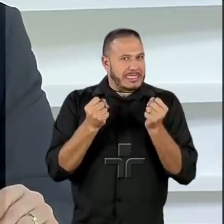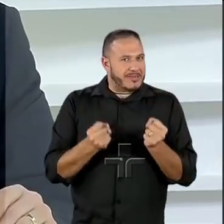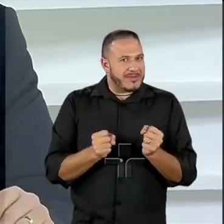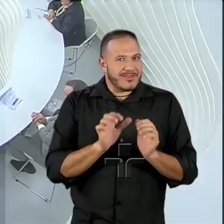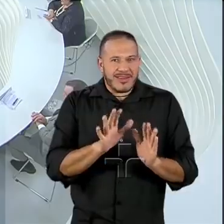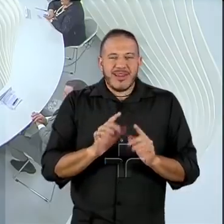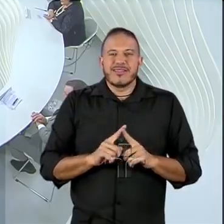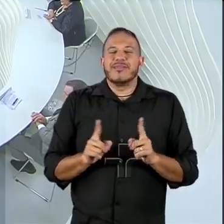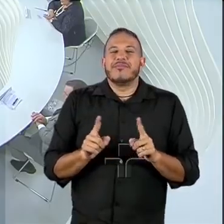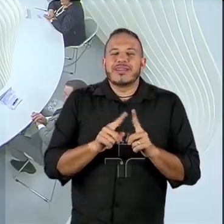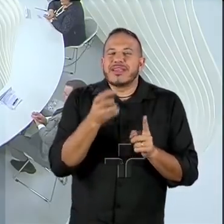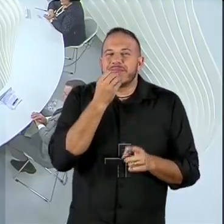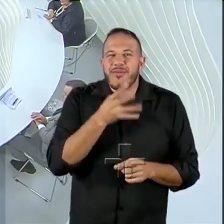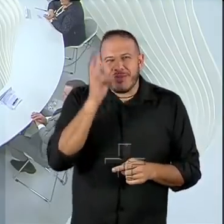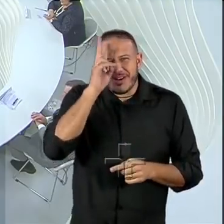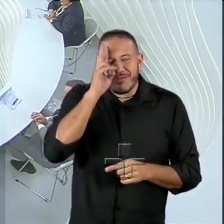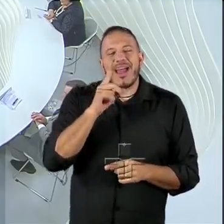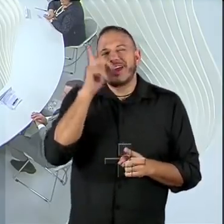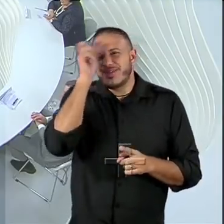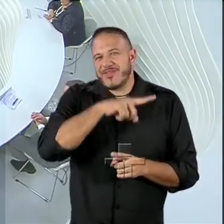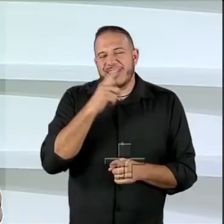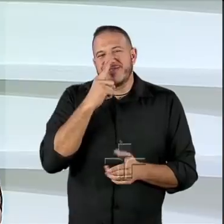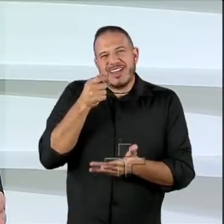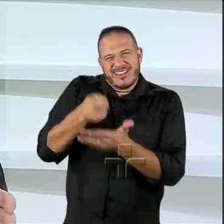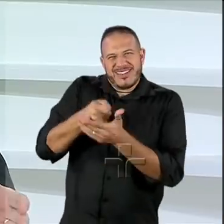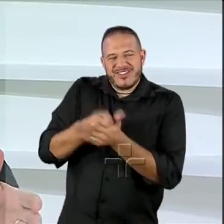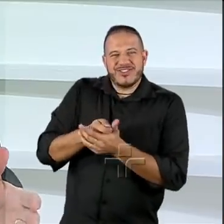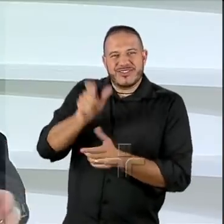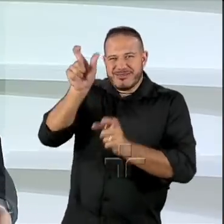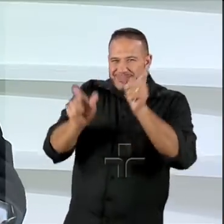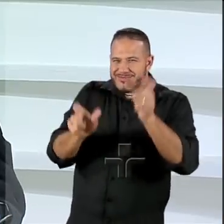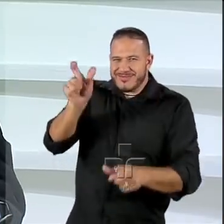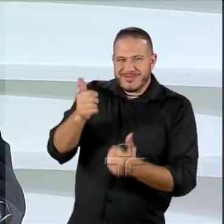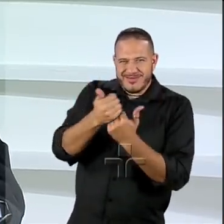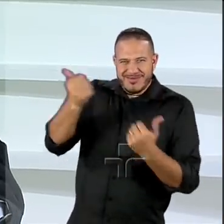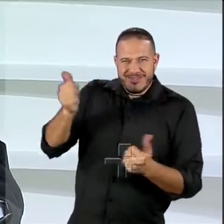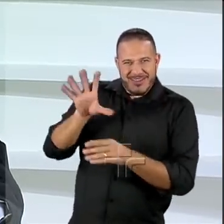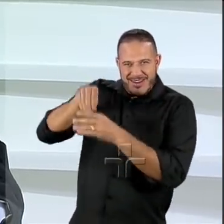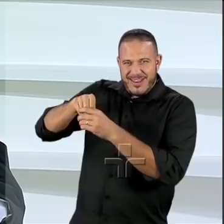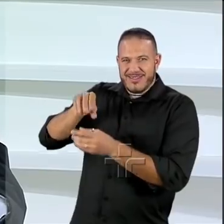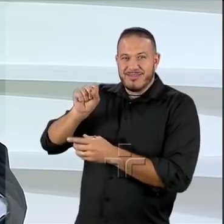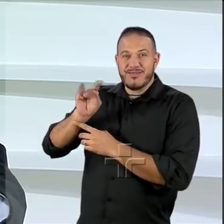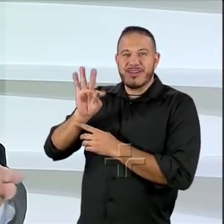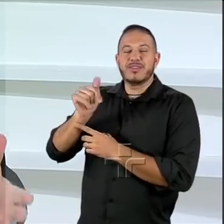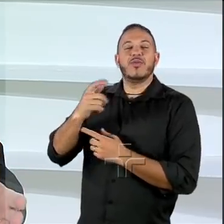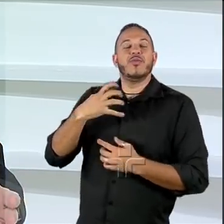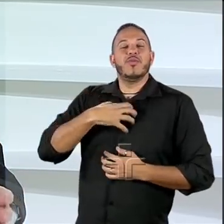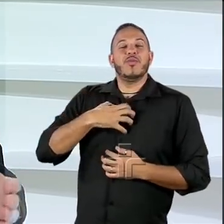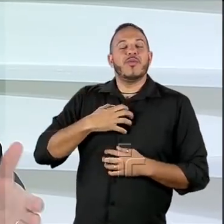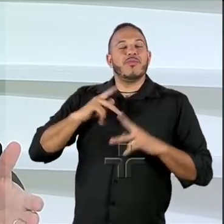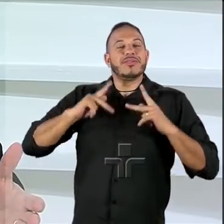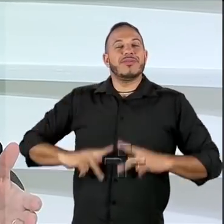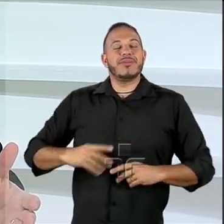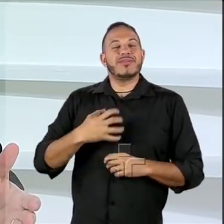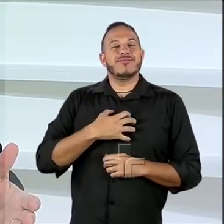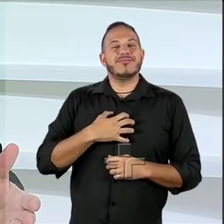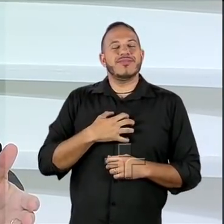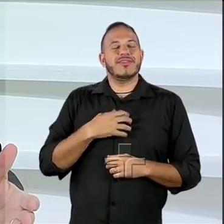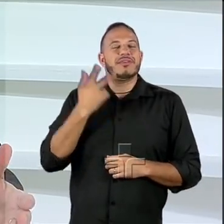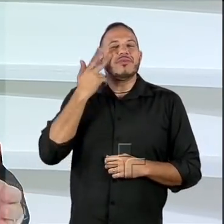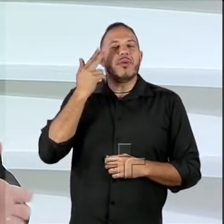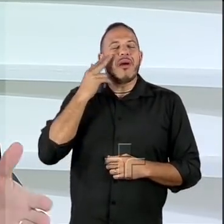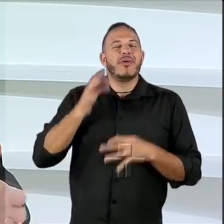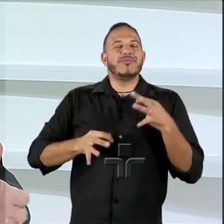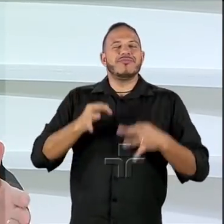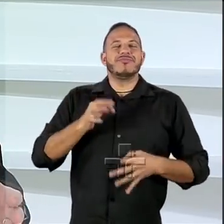É bom lembrar, é difícil exigir dos ministros do Supremo Tribunal Federal um comportamento típico da magistratura comum.